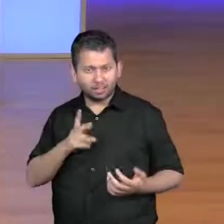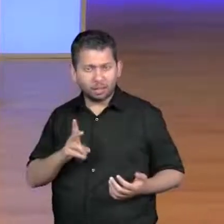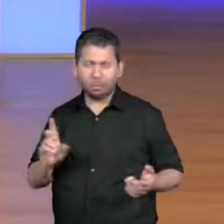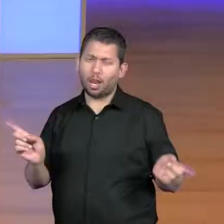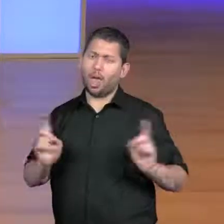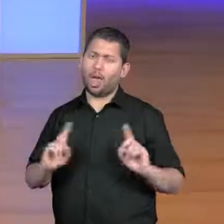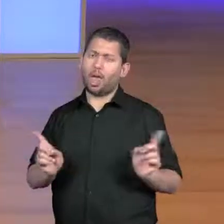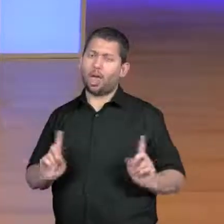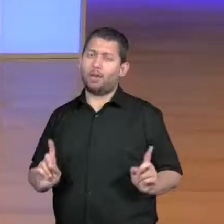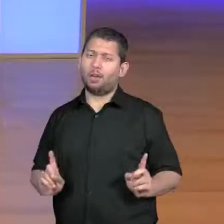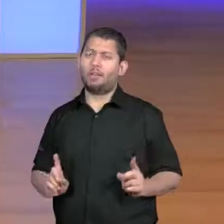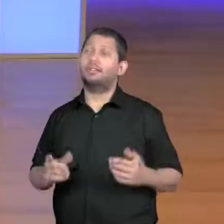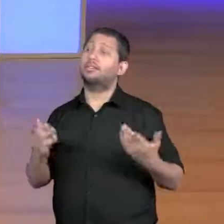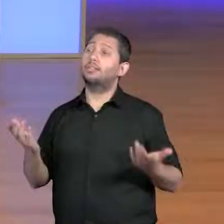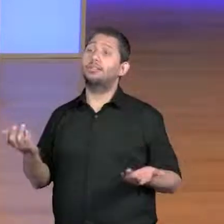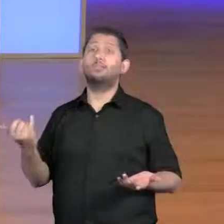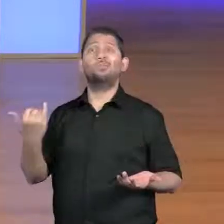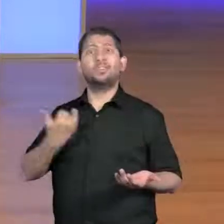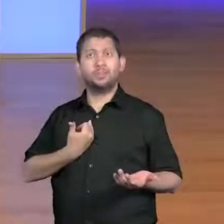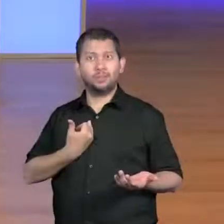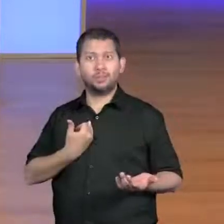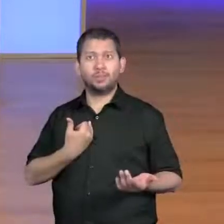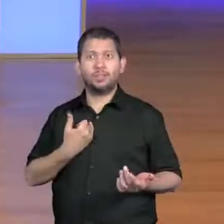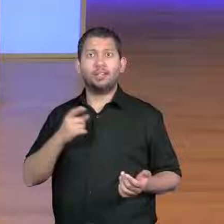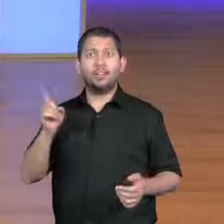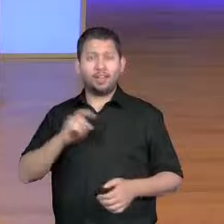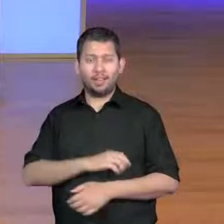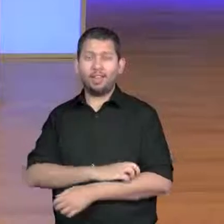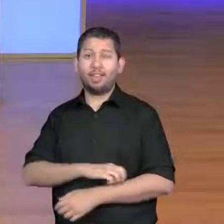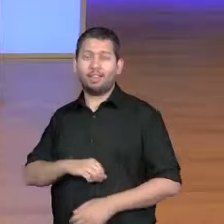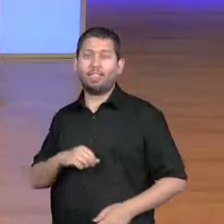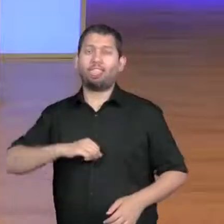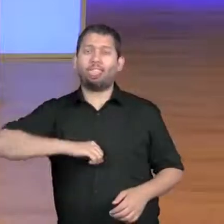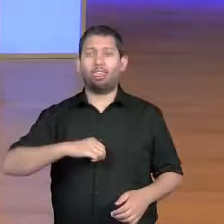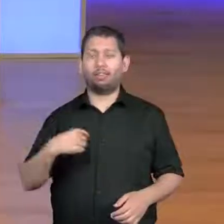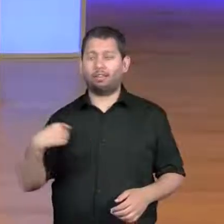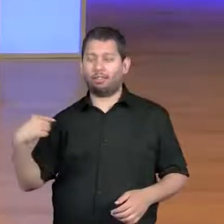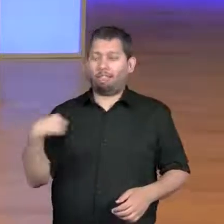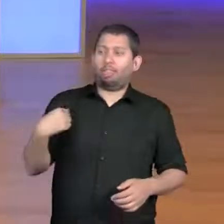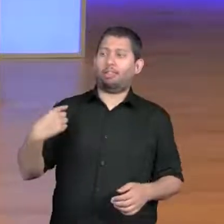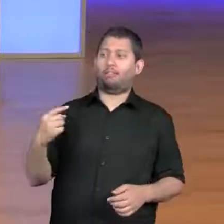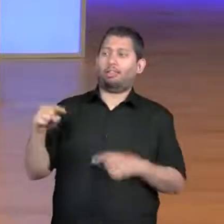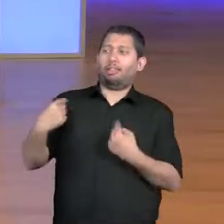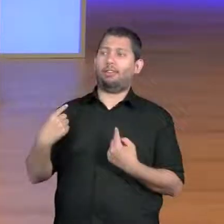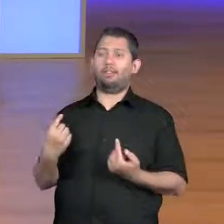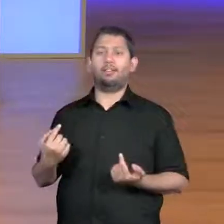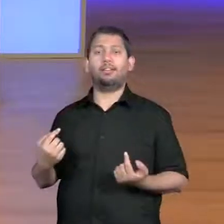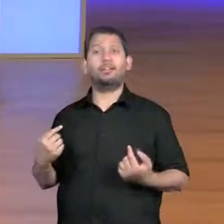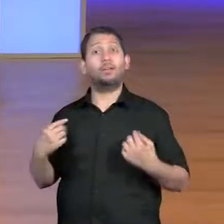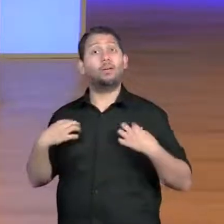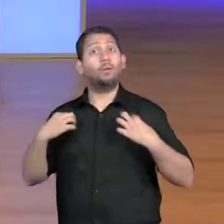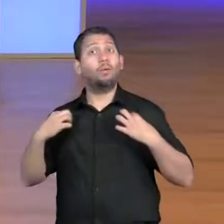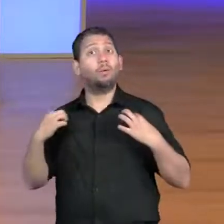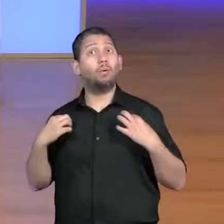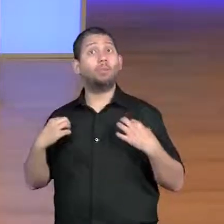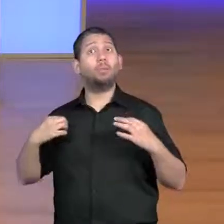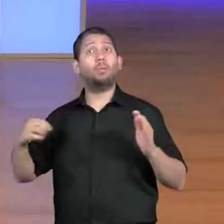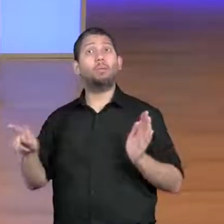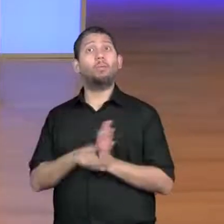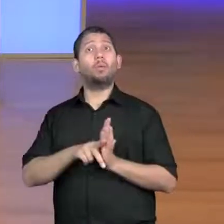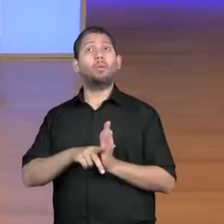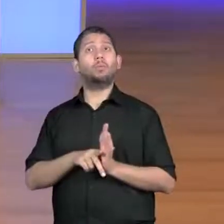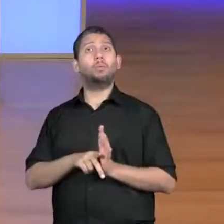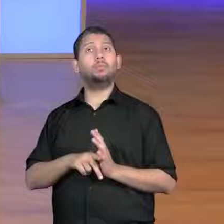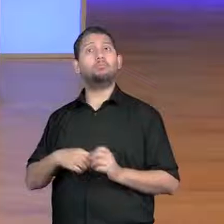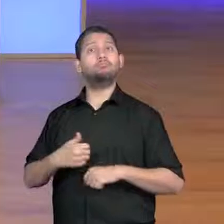Seba quis dizer... Na verdade, ele tinha um fundinho de verdade nessa fala. Mas ele quis dizer assim, vá como